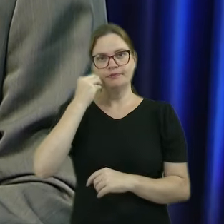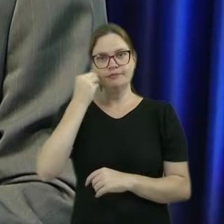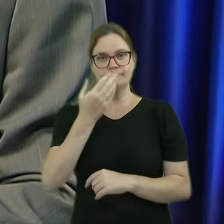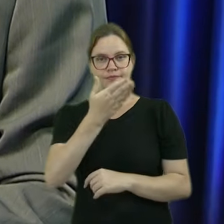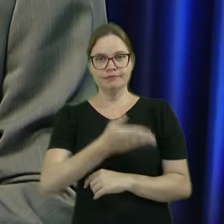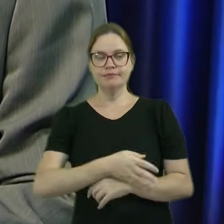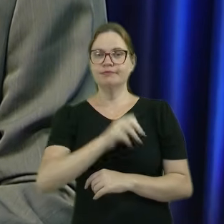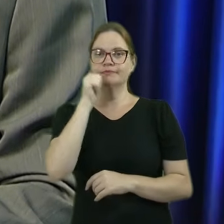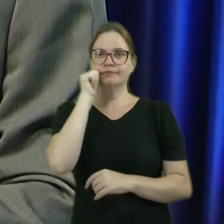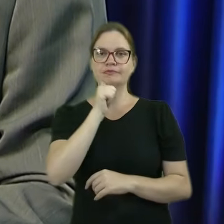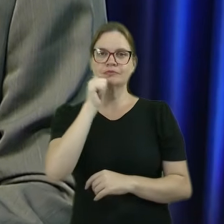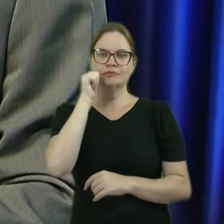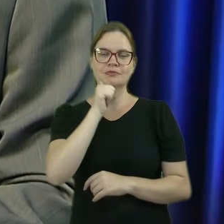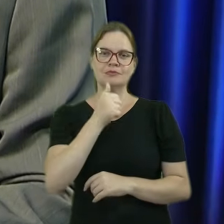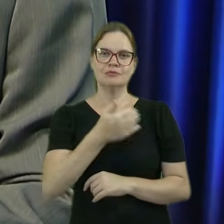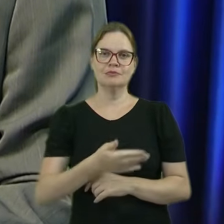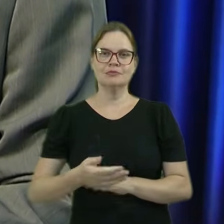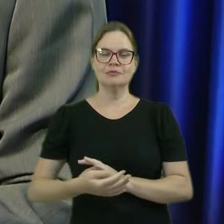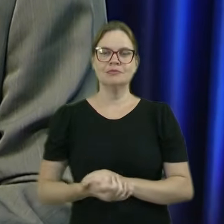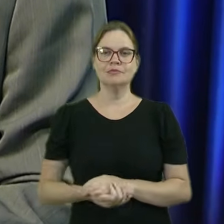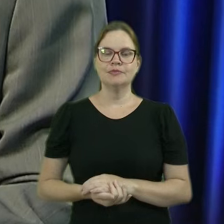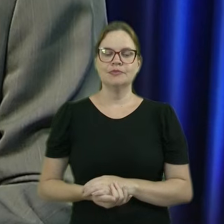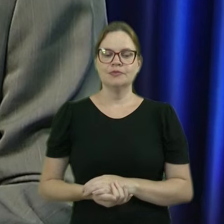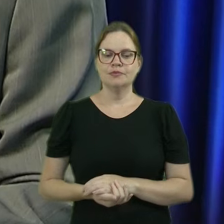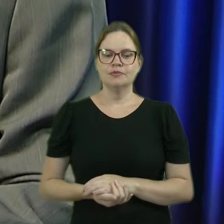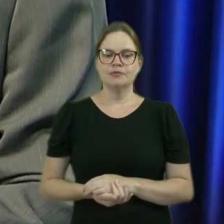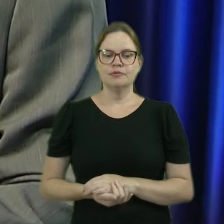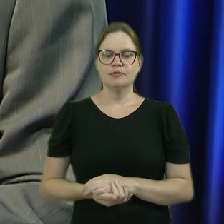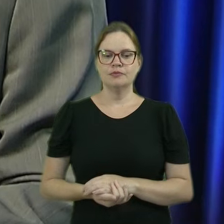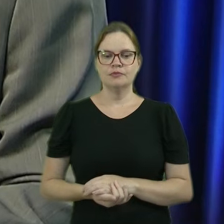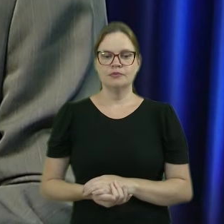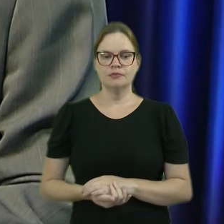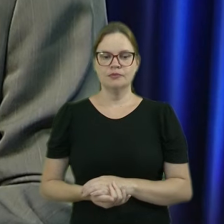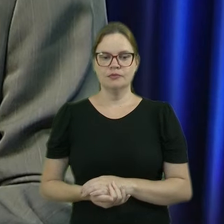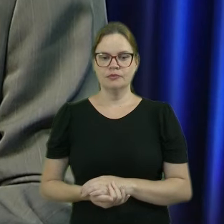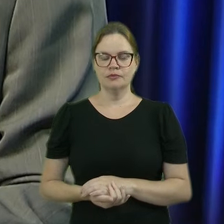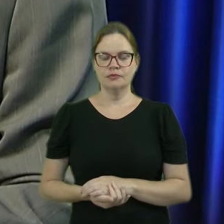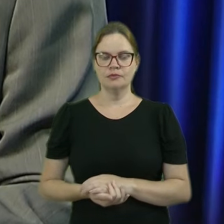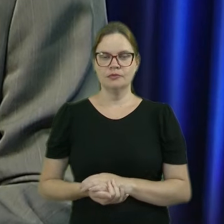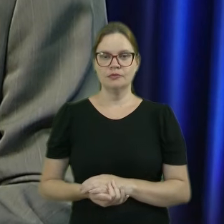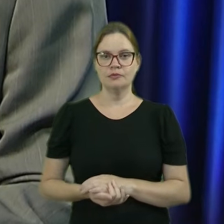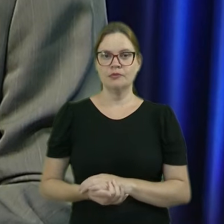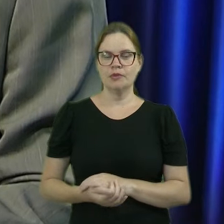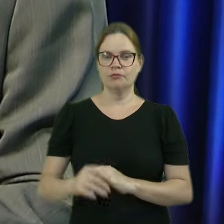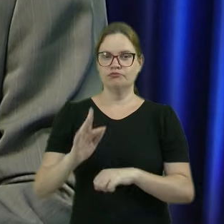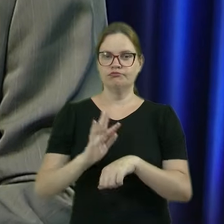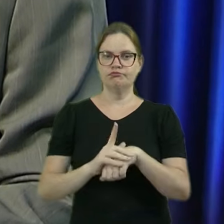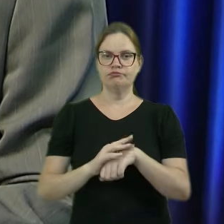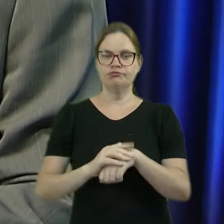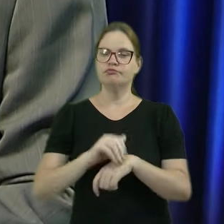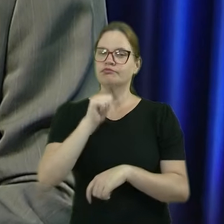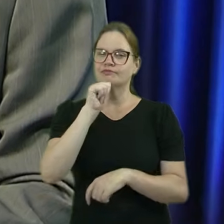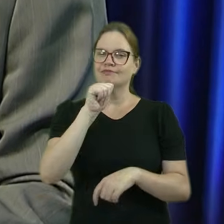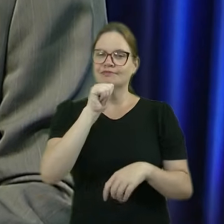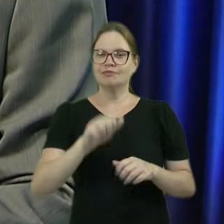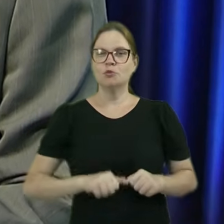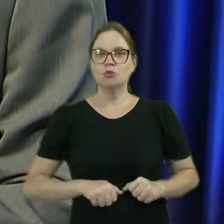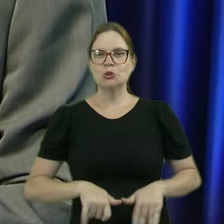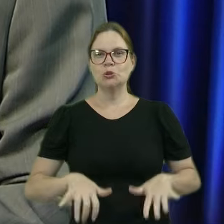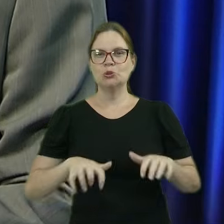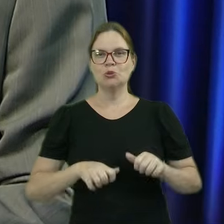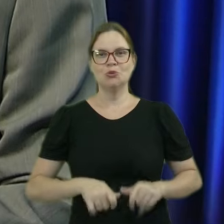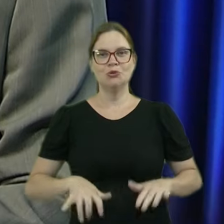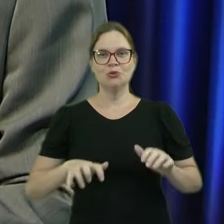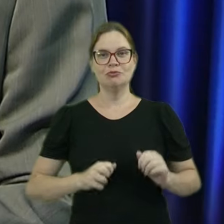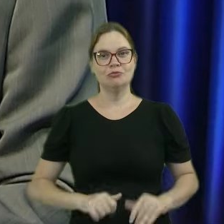mulher que tinha este fluxo de sangue que a